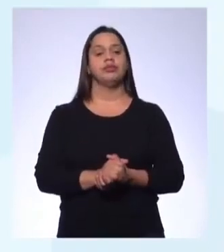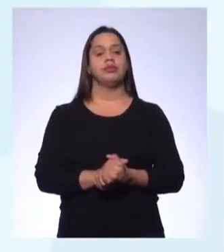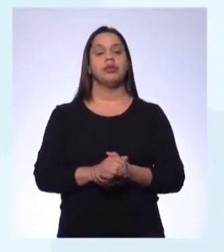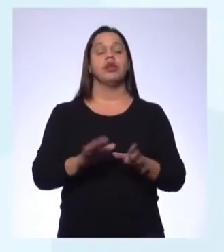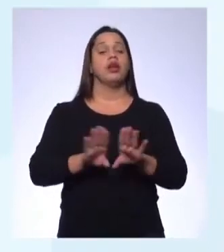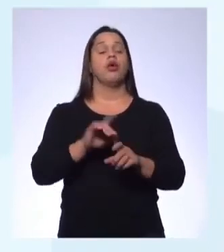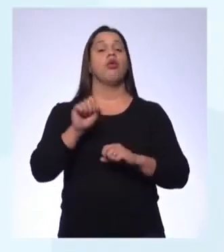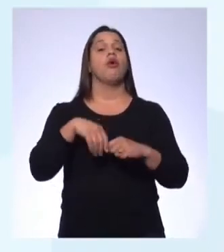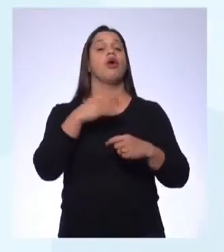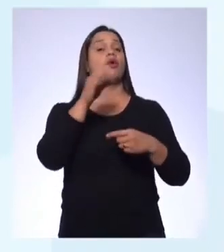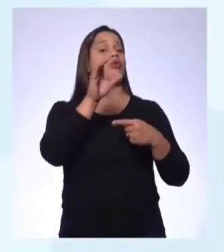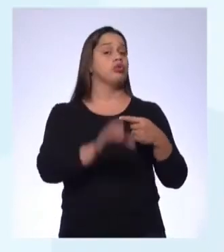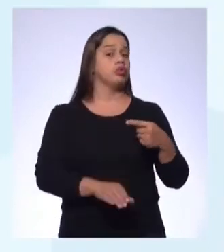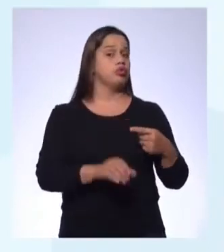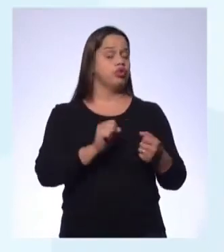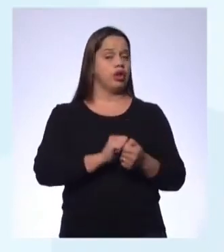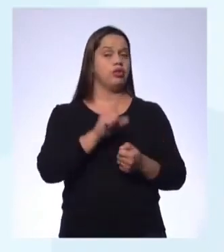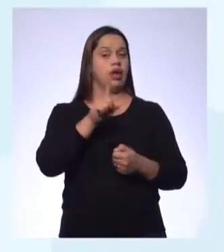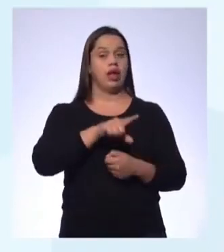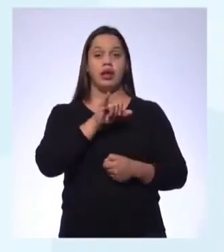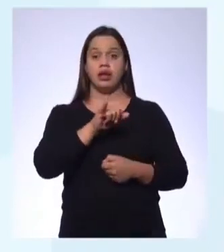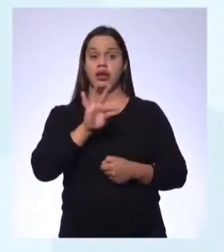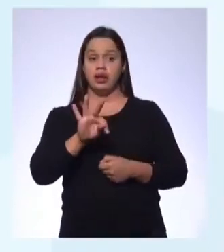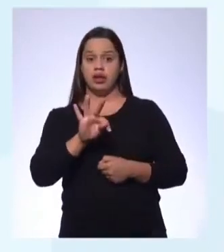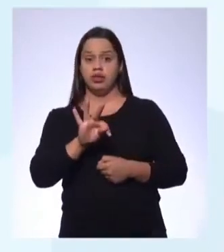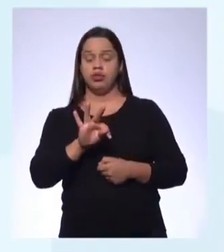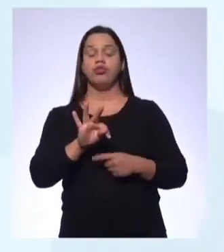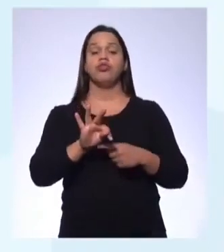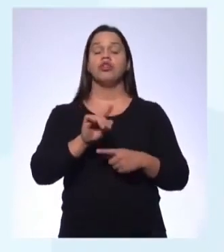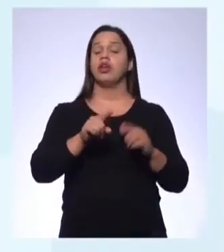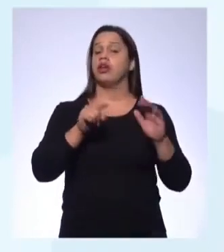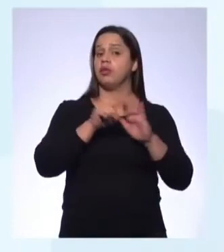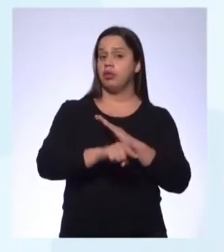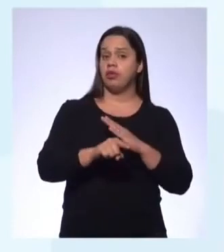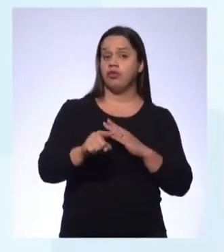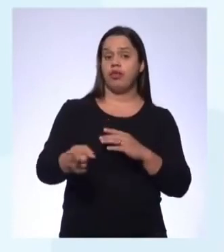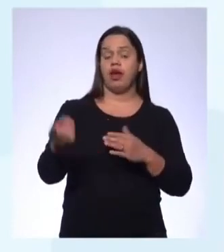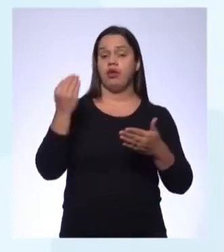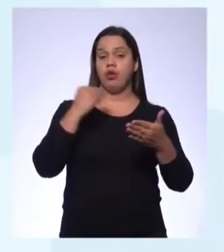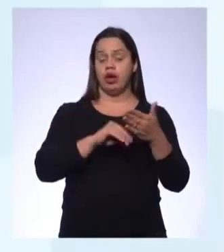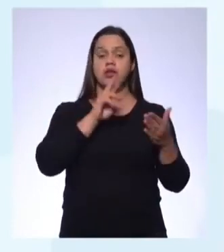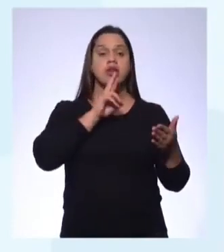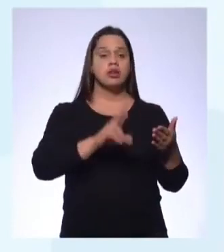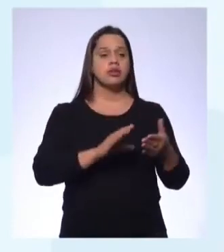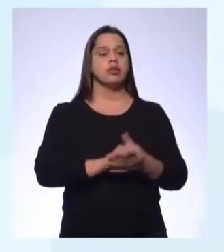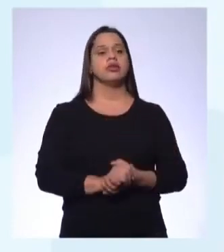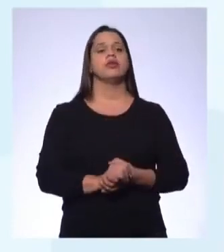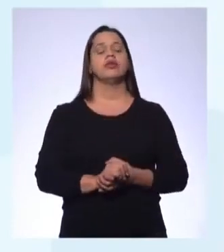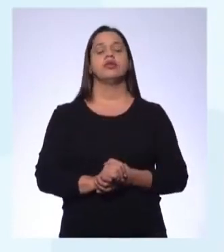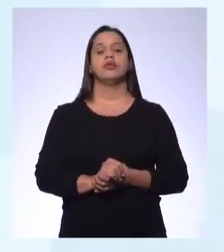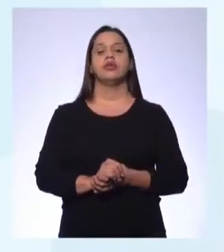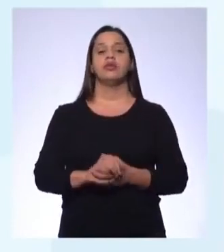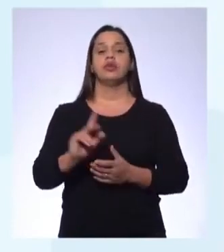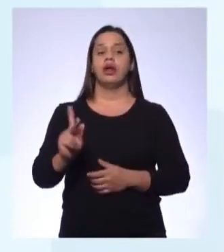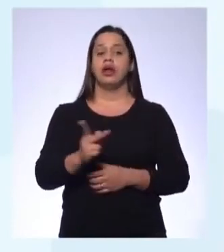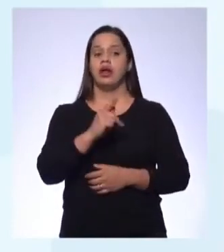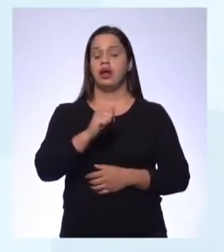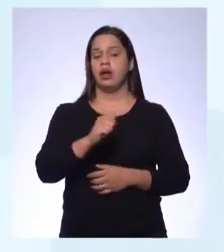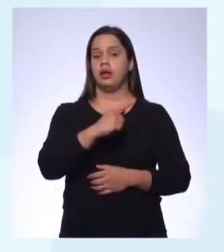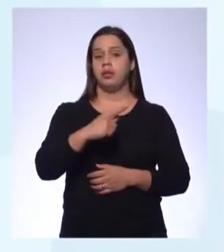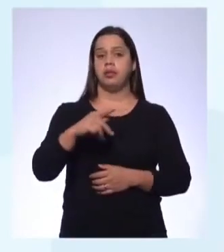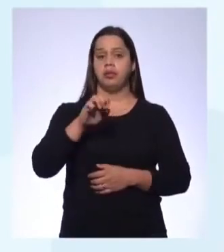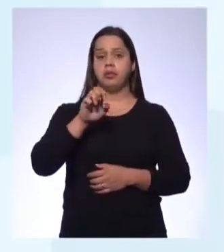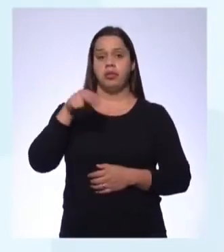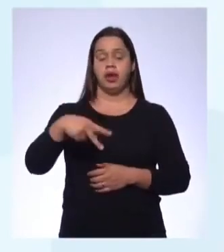o sujeito da oração? É o it. O it, que é o sujeito da pergunta, vai para a resposta. O happen é o verbo, ele vai para o